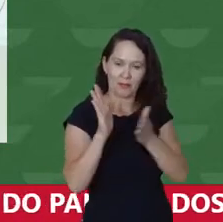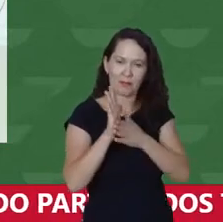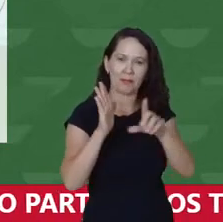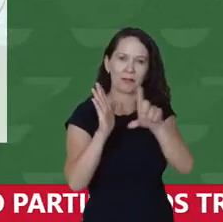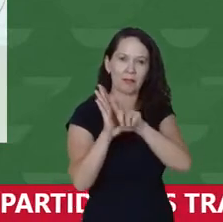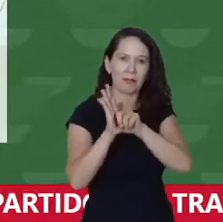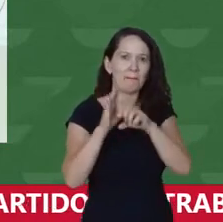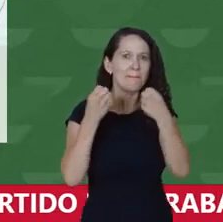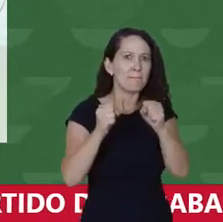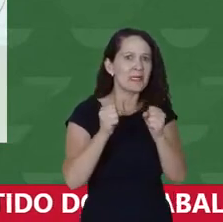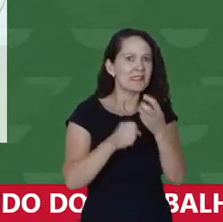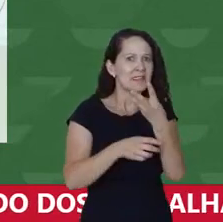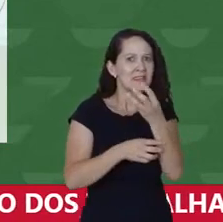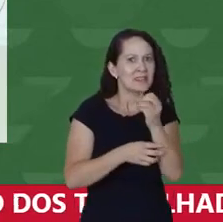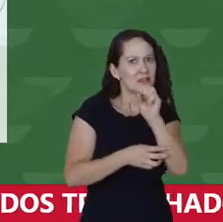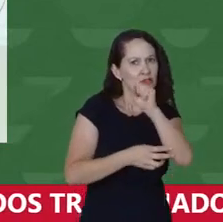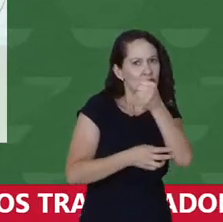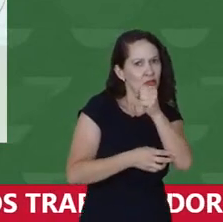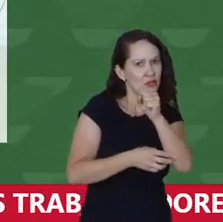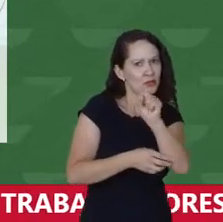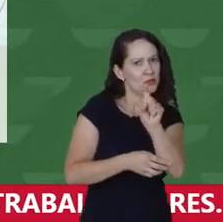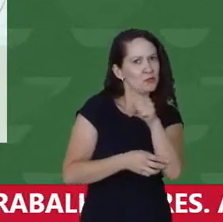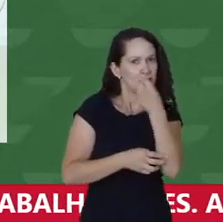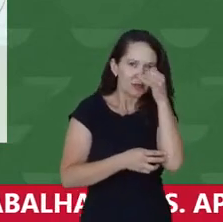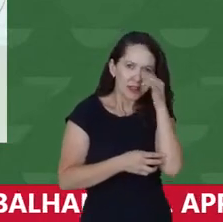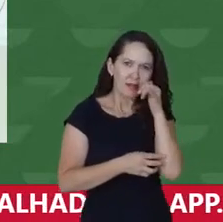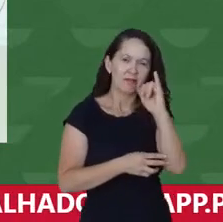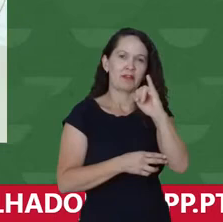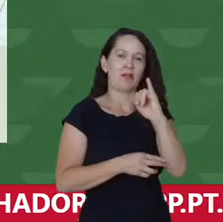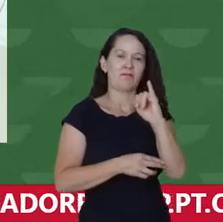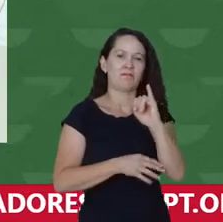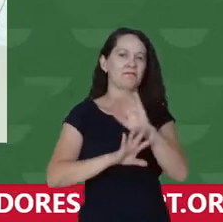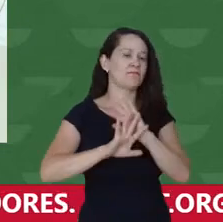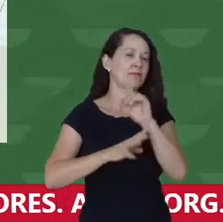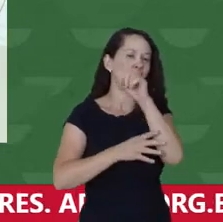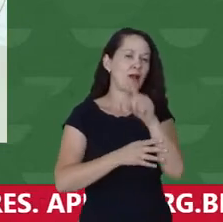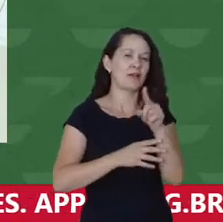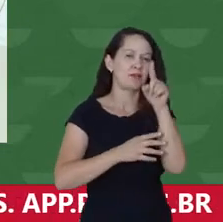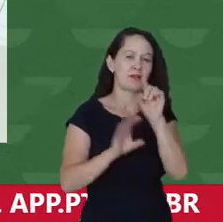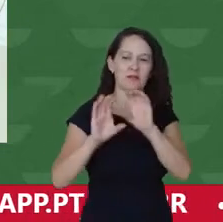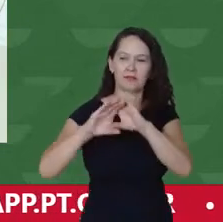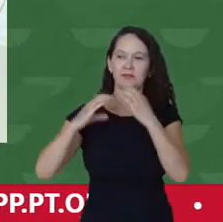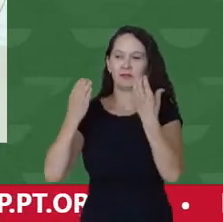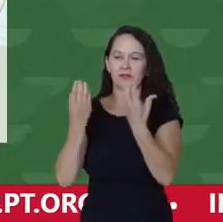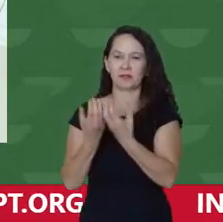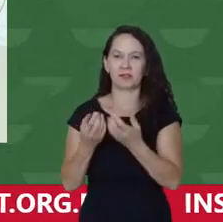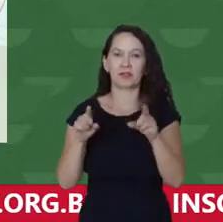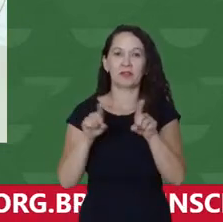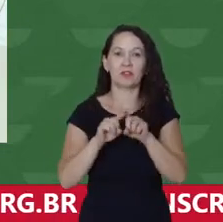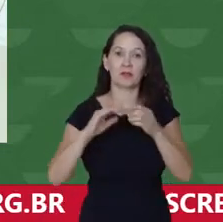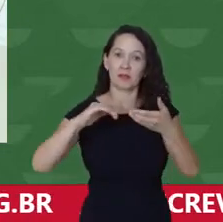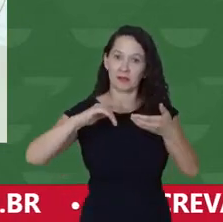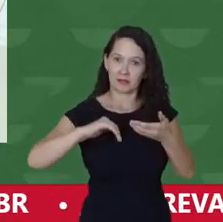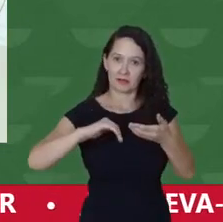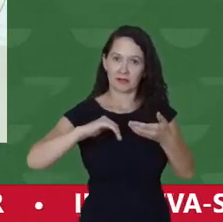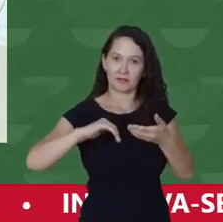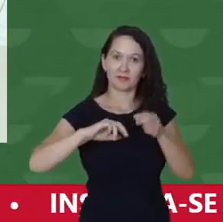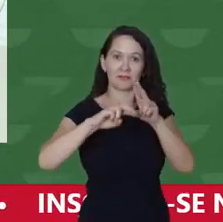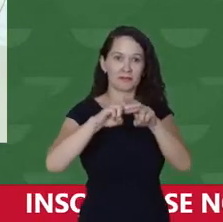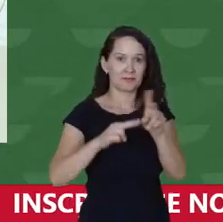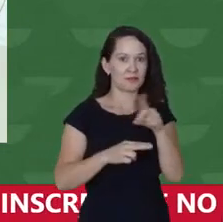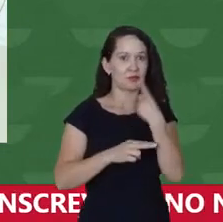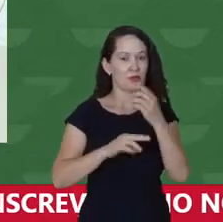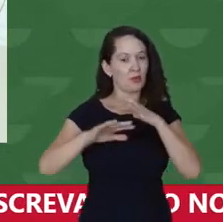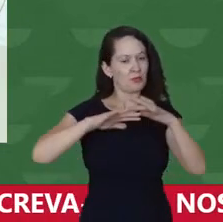eles precisam dos 308 votos e nós podemos trabalhar para anular na comissão e ou no plenário. E para isso é a